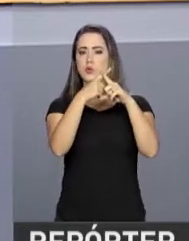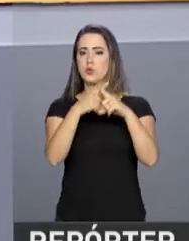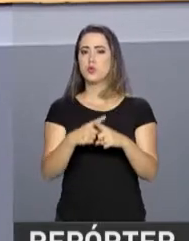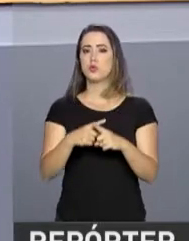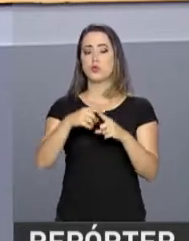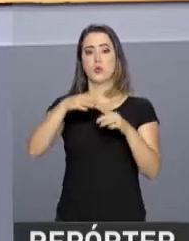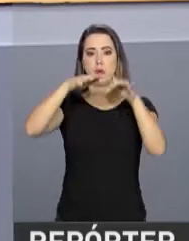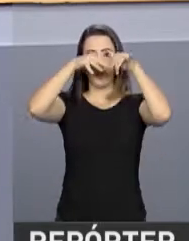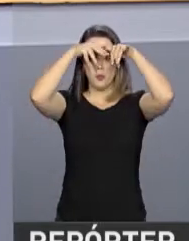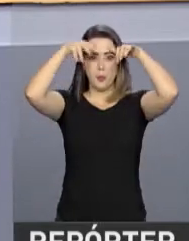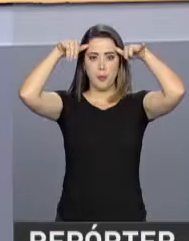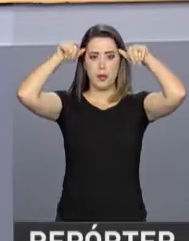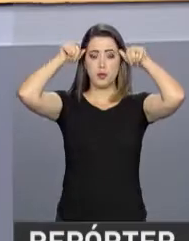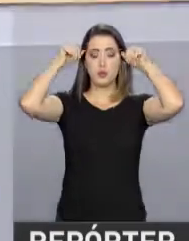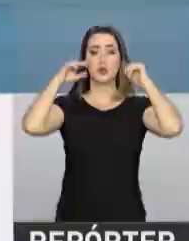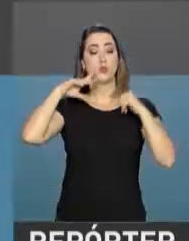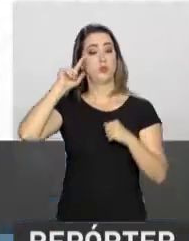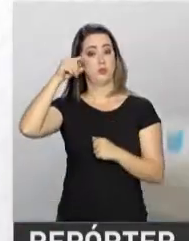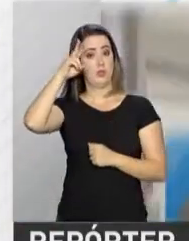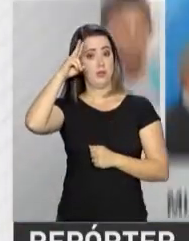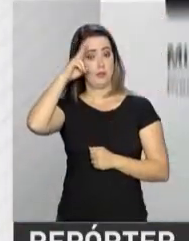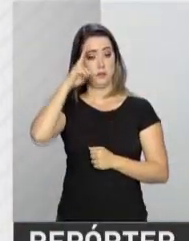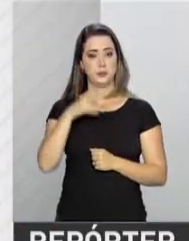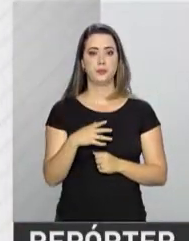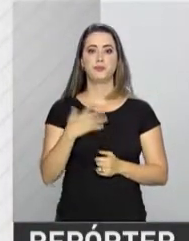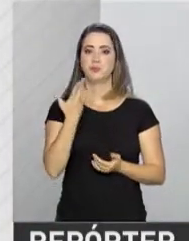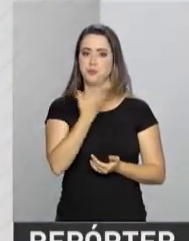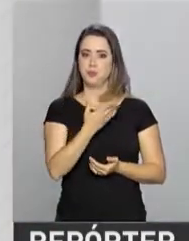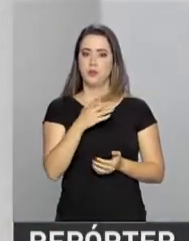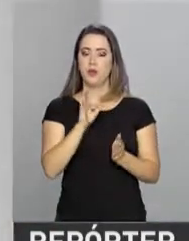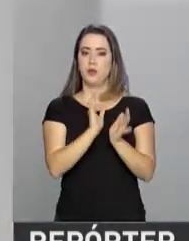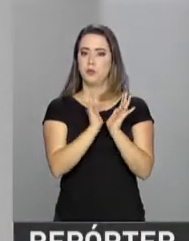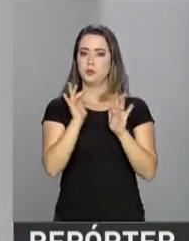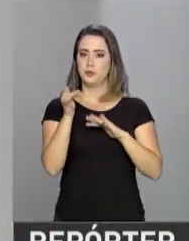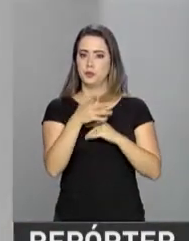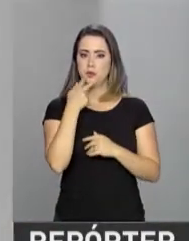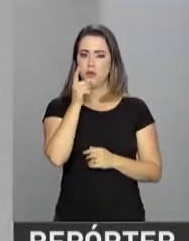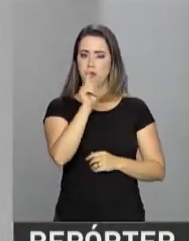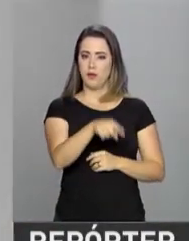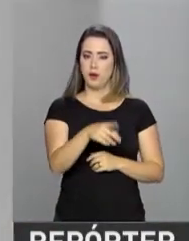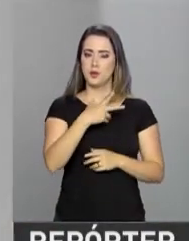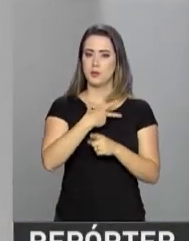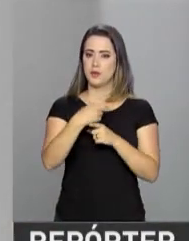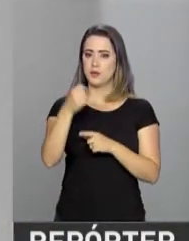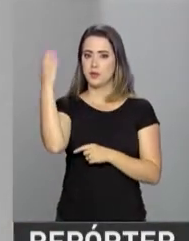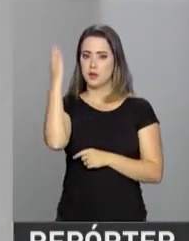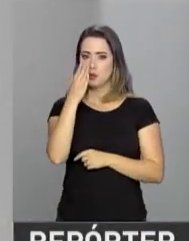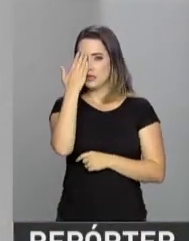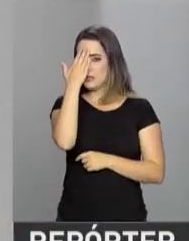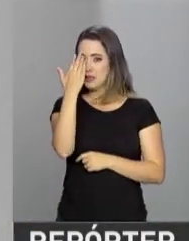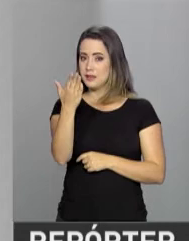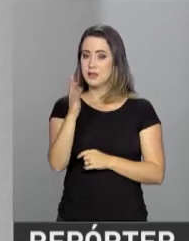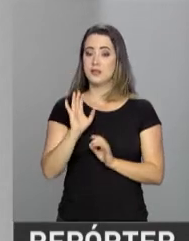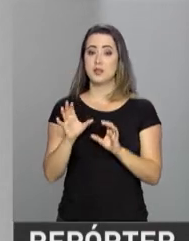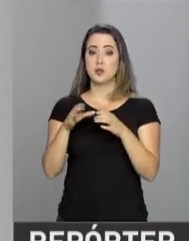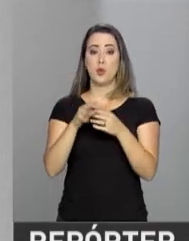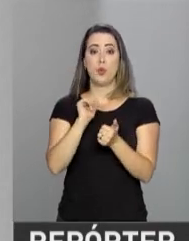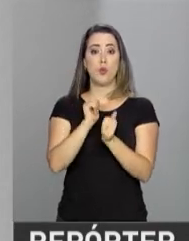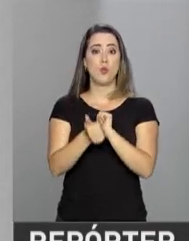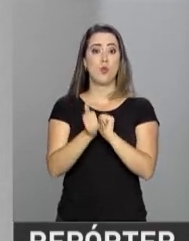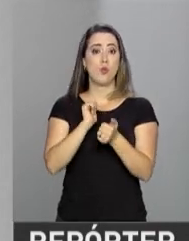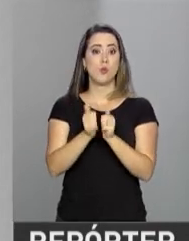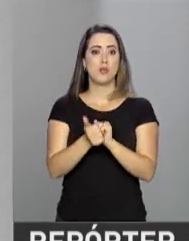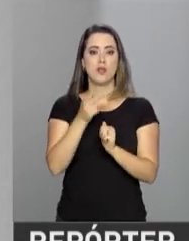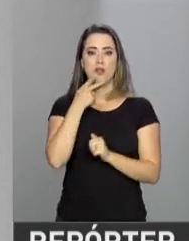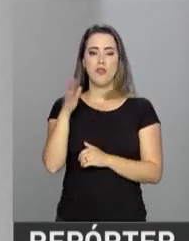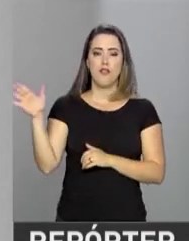feira pelas redes sociais o presidente michel temer se manifestou sobre a vitória do brasil agradeceu a seleção de tite e disse que